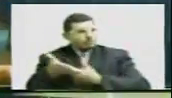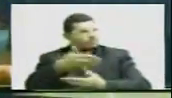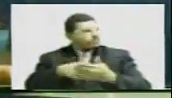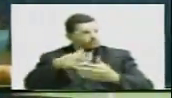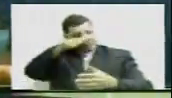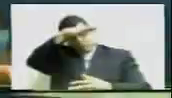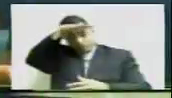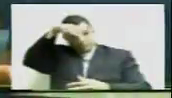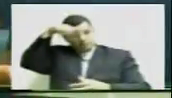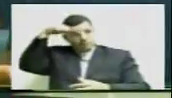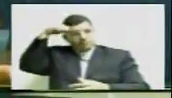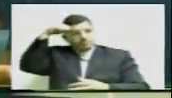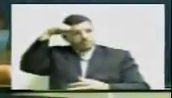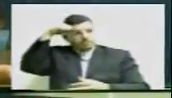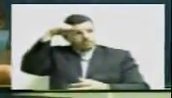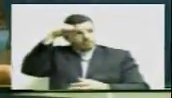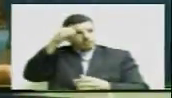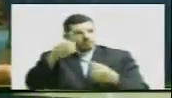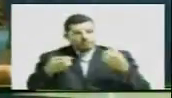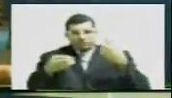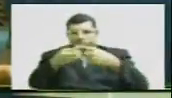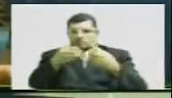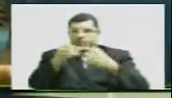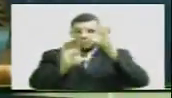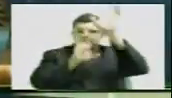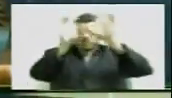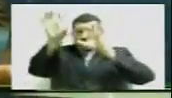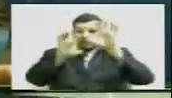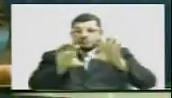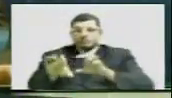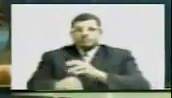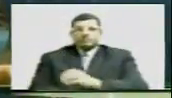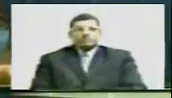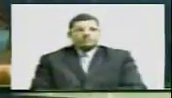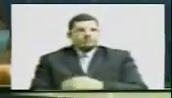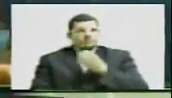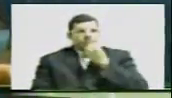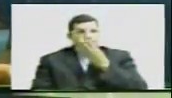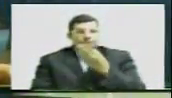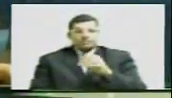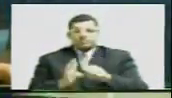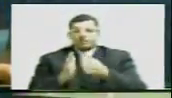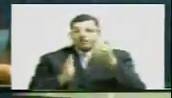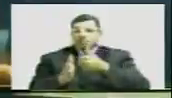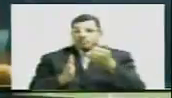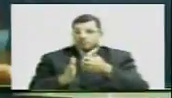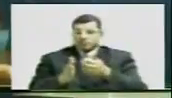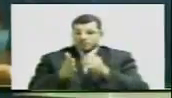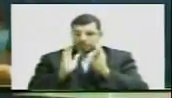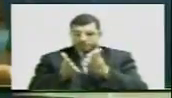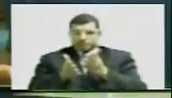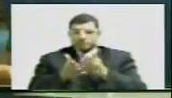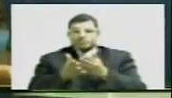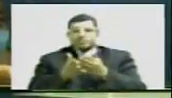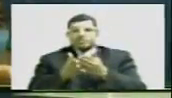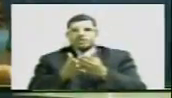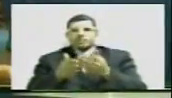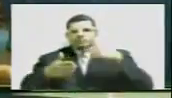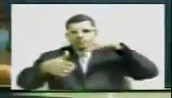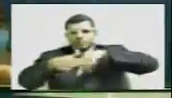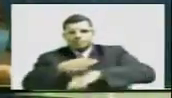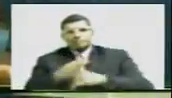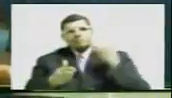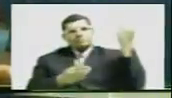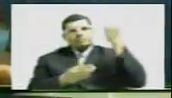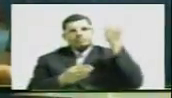Franca de Manaus para os municípios da região metropolitana. A primeira medida, uma medida